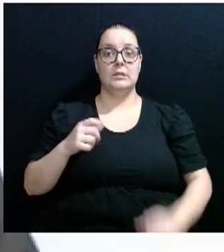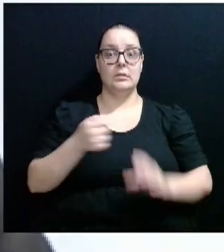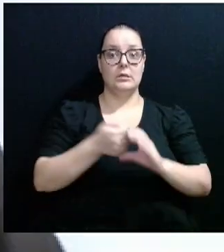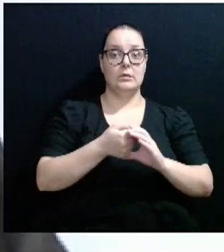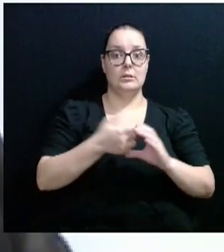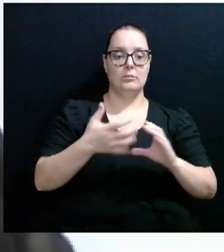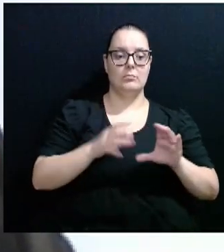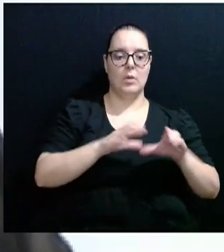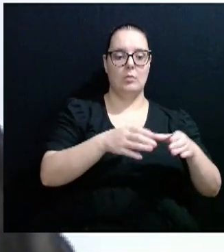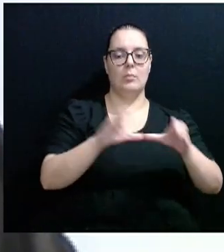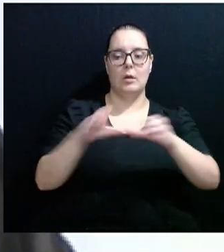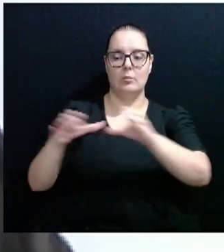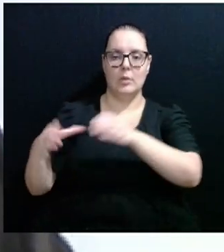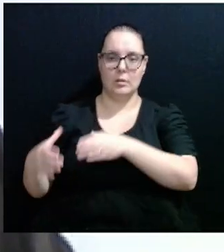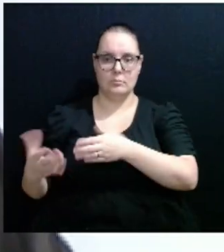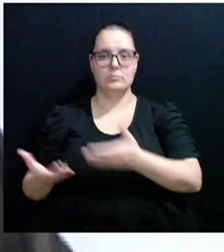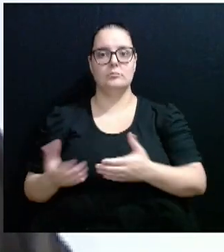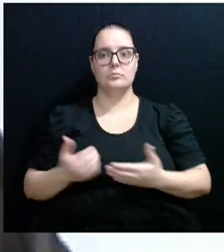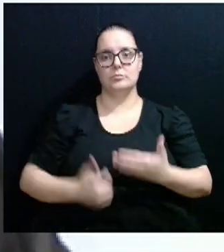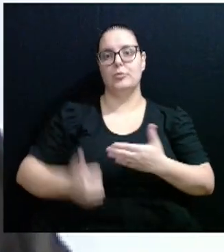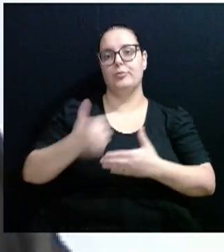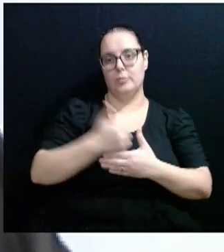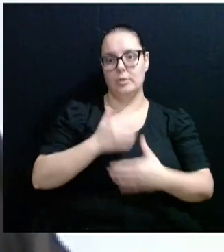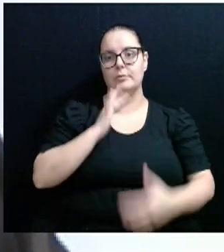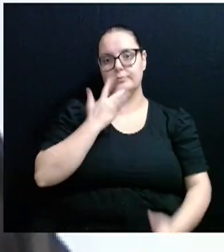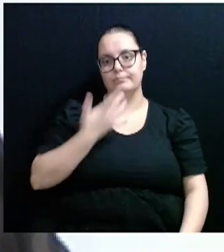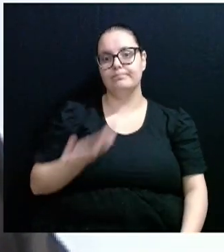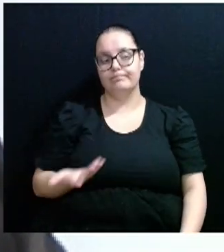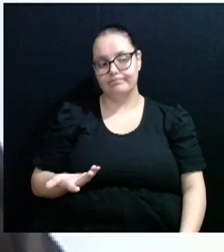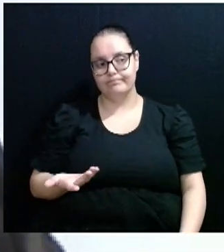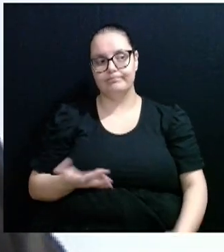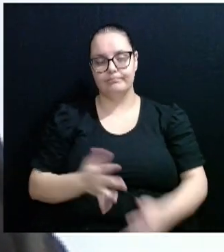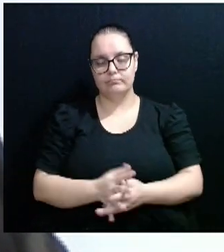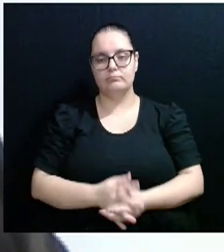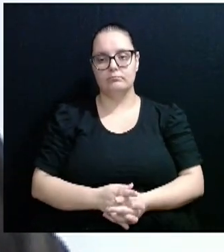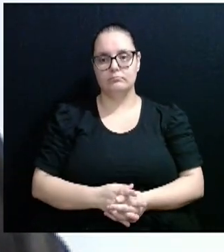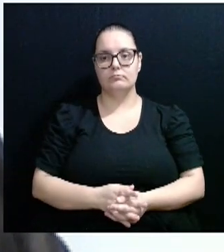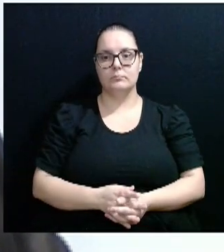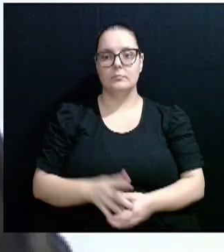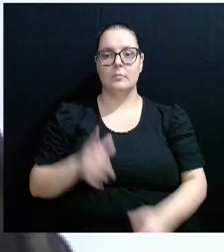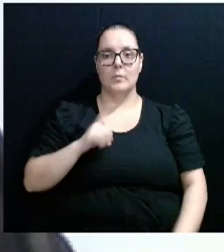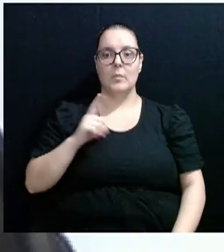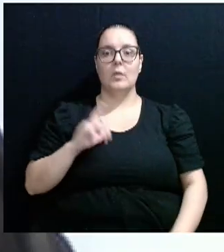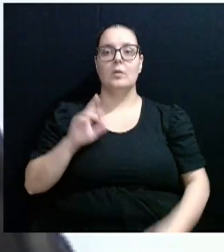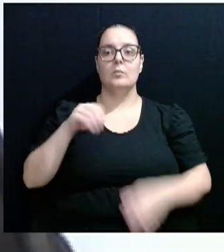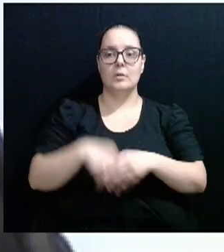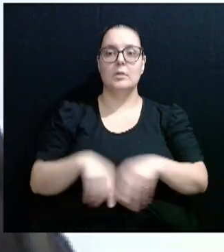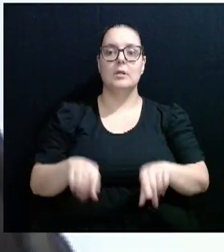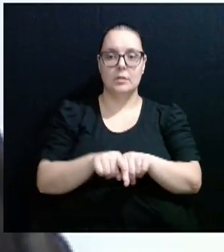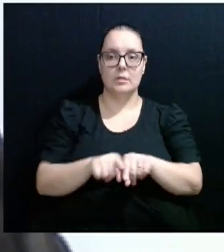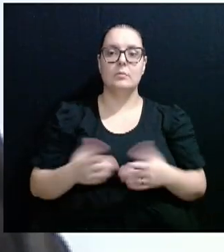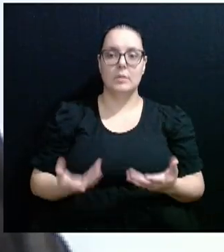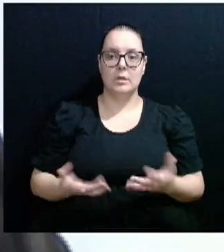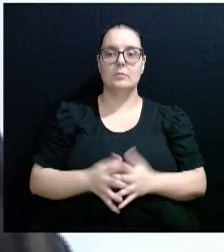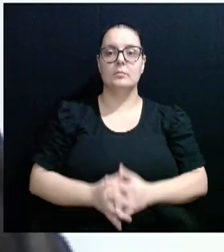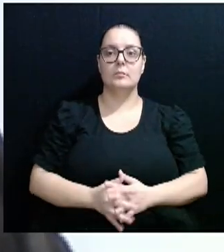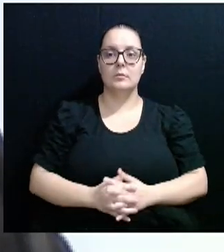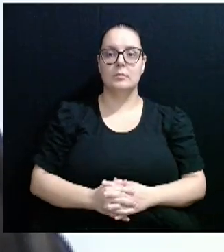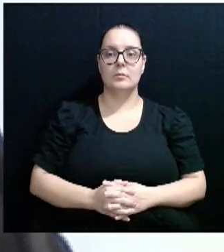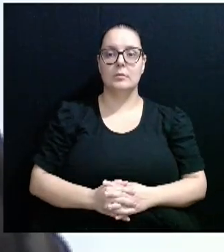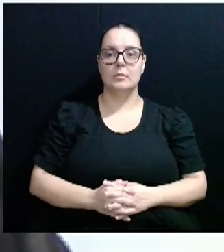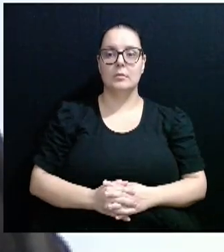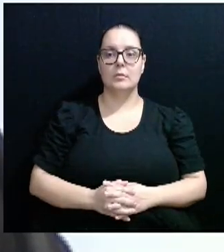caracterização de prioridade, né? Então, existe essa previsão também, não